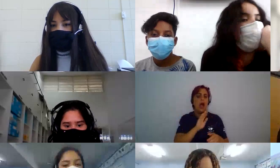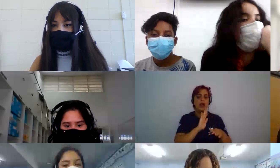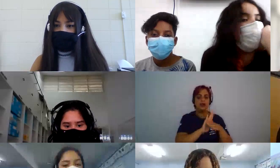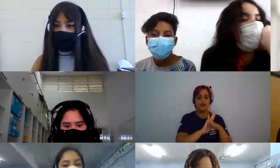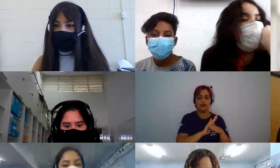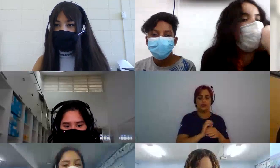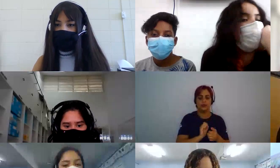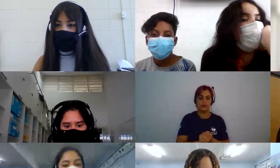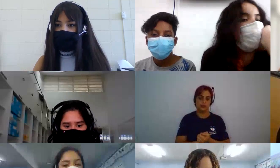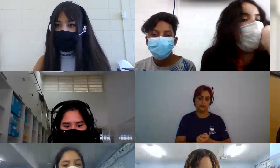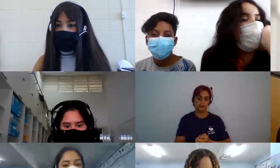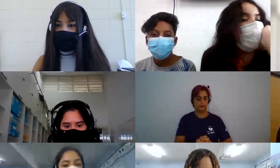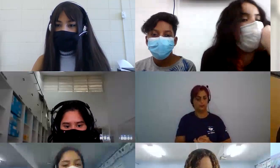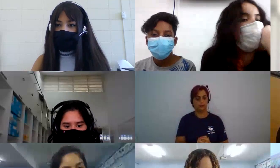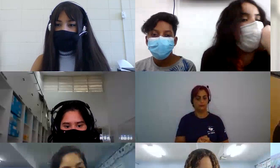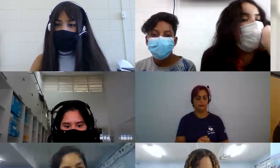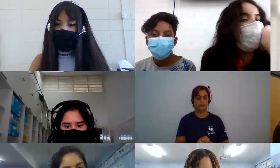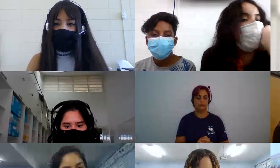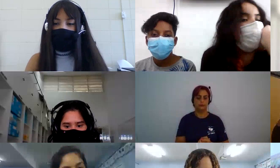vontade e medo?